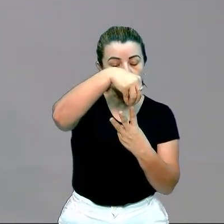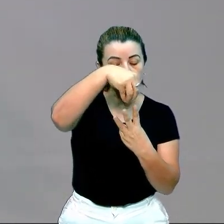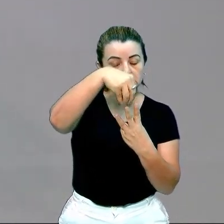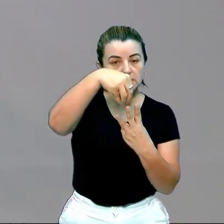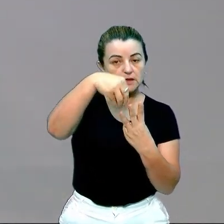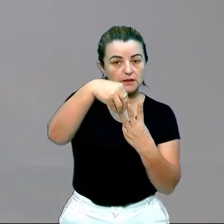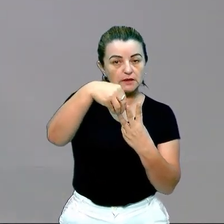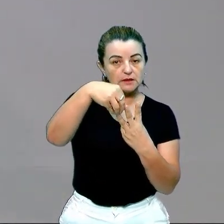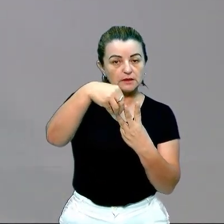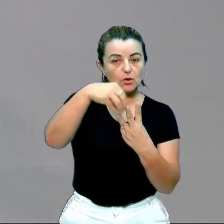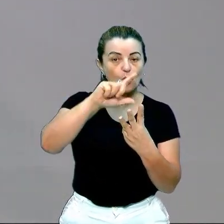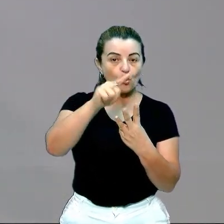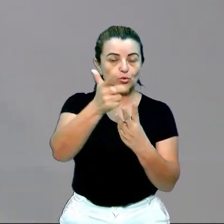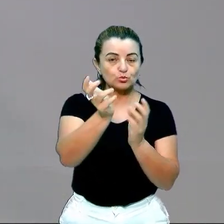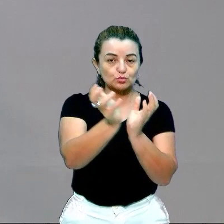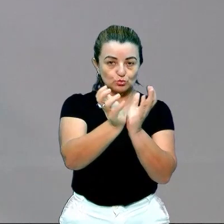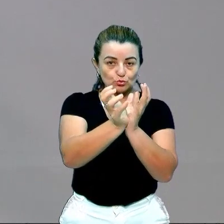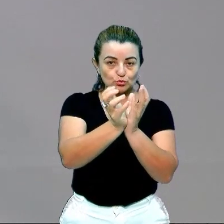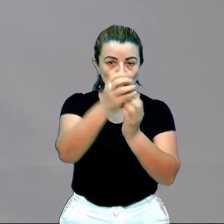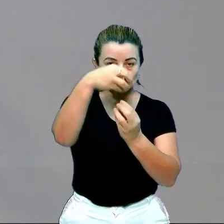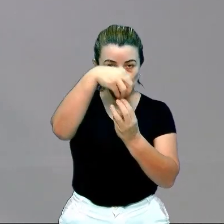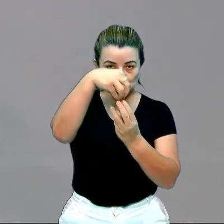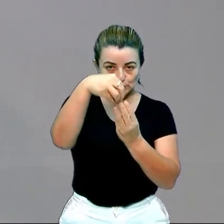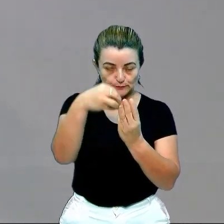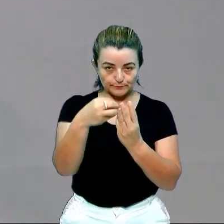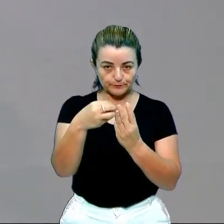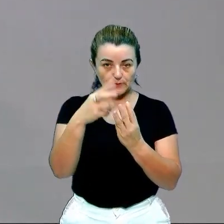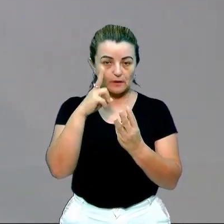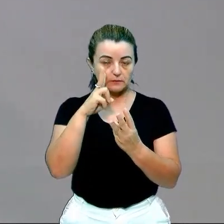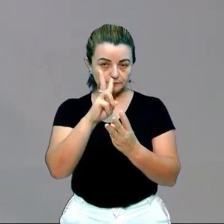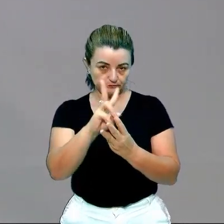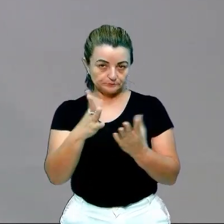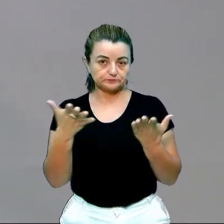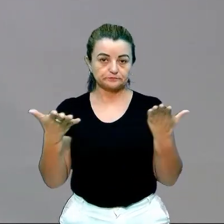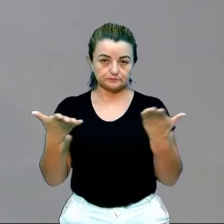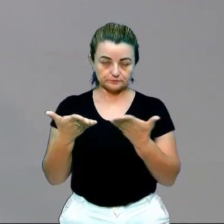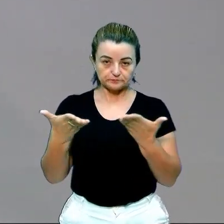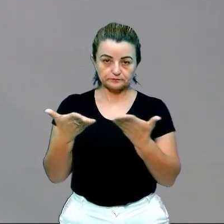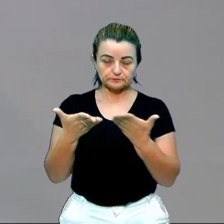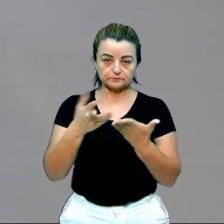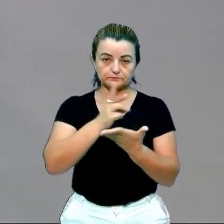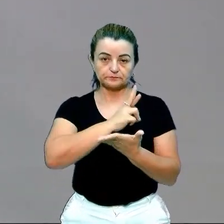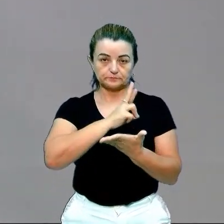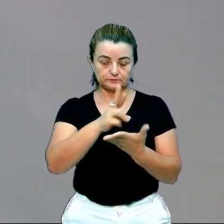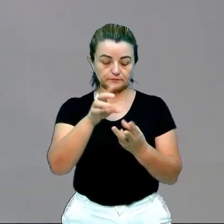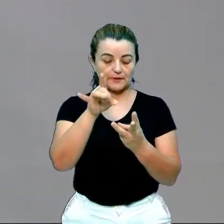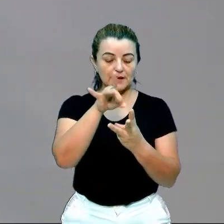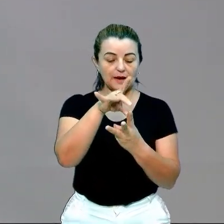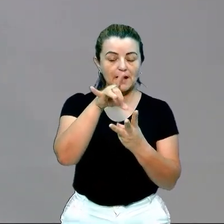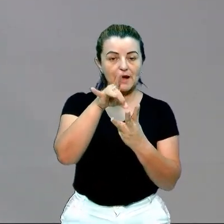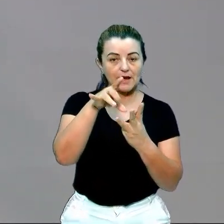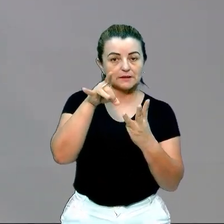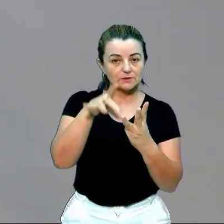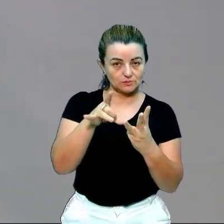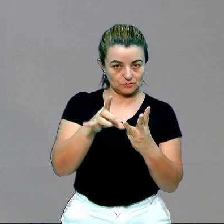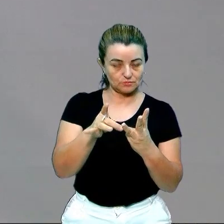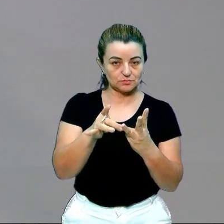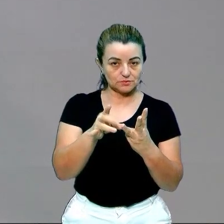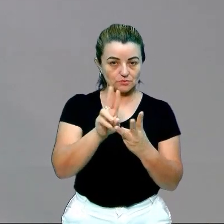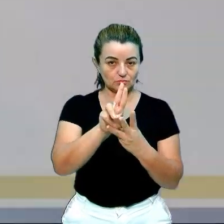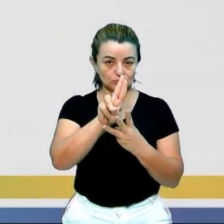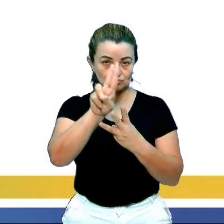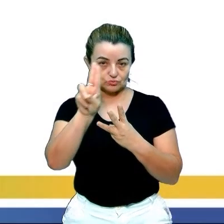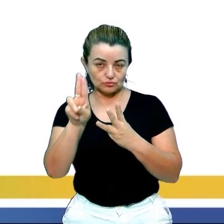as subdivisões, certinho? Que é o que eu vou mostrar para vocês agora, representando cada grupo ou família dessa por um